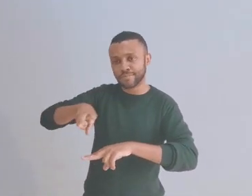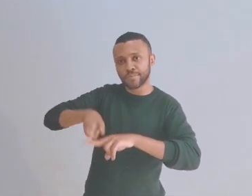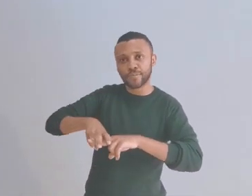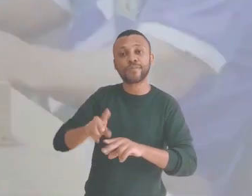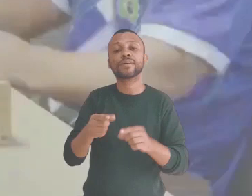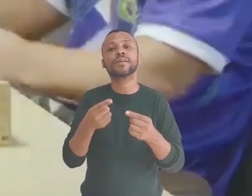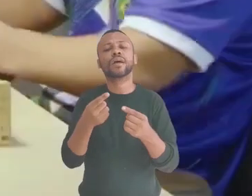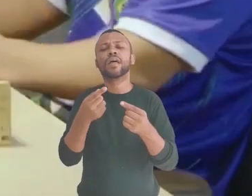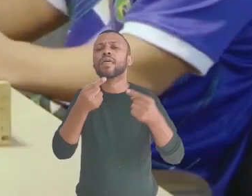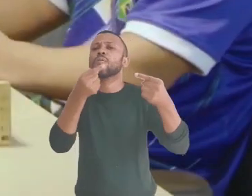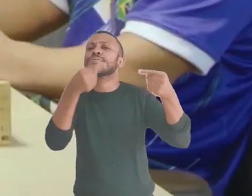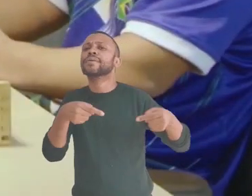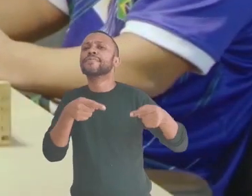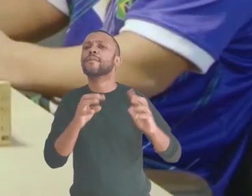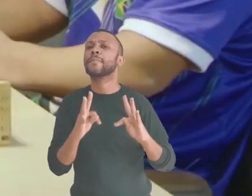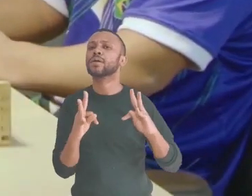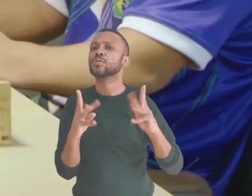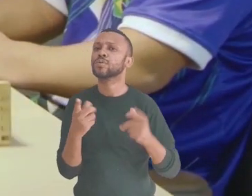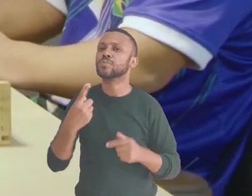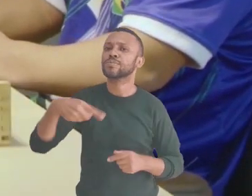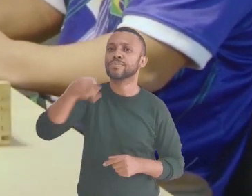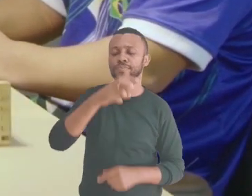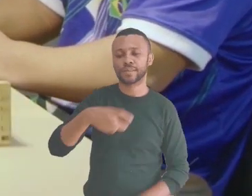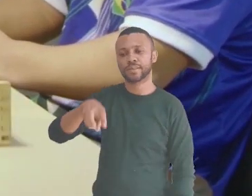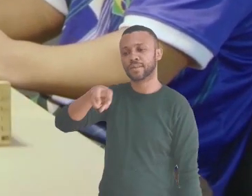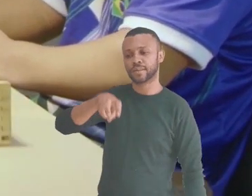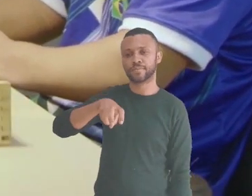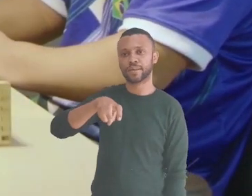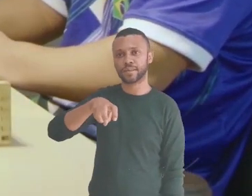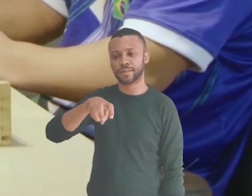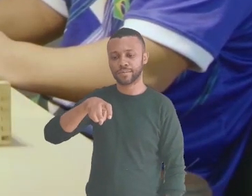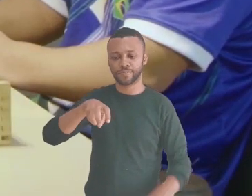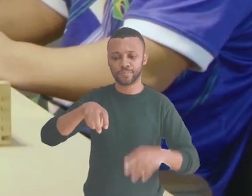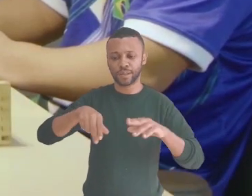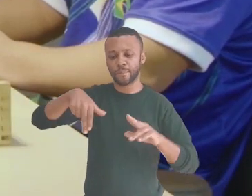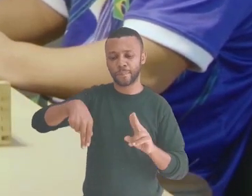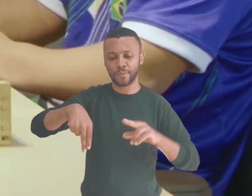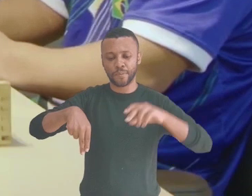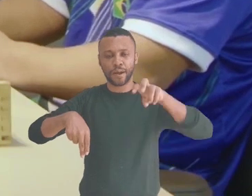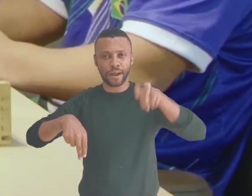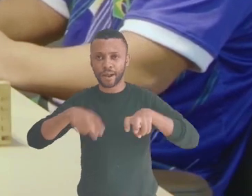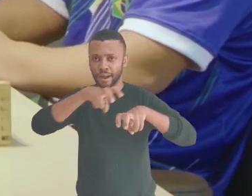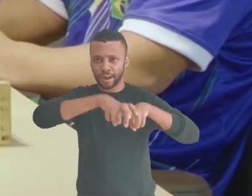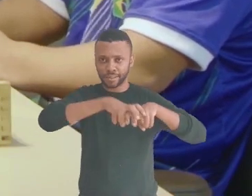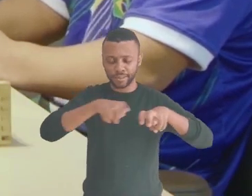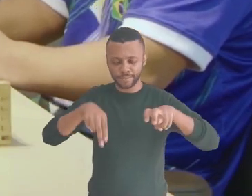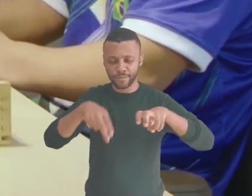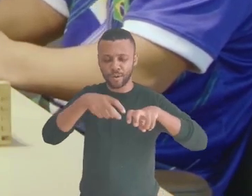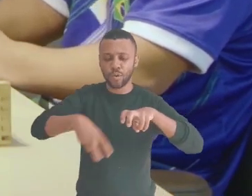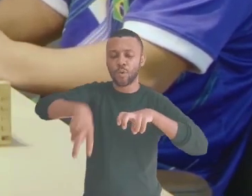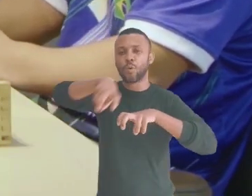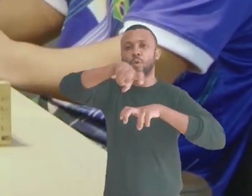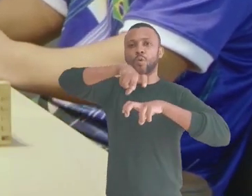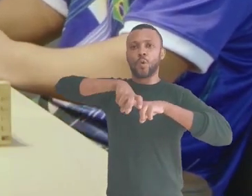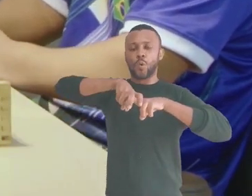todo mundo que está em casa, tá? Sentar numa cadeira muito mais alta do que é a sua necessidade. Eu, por exemplo, agora estou